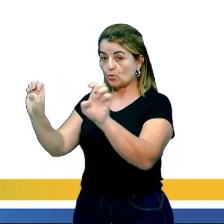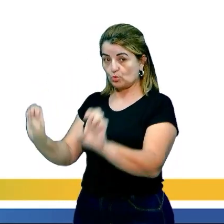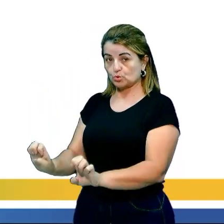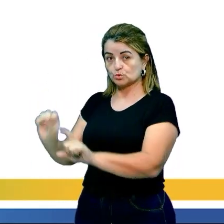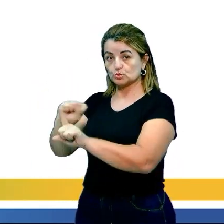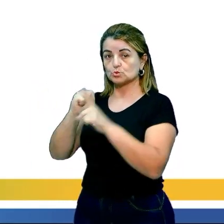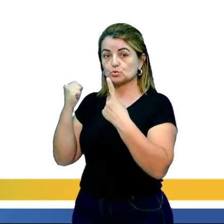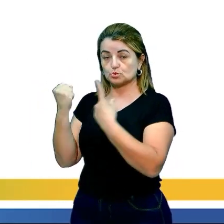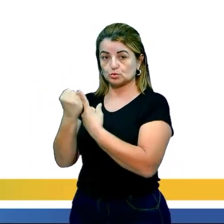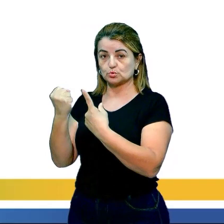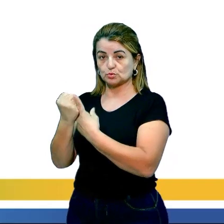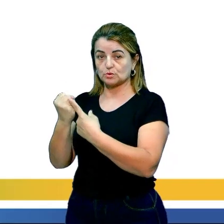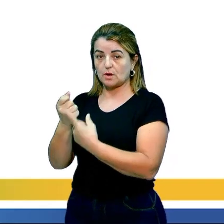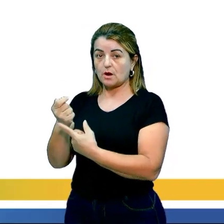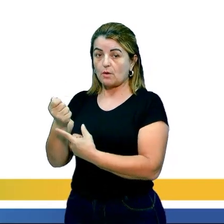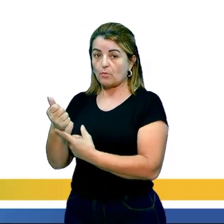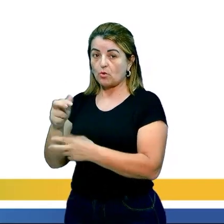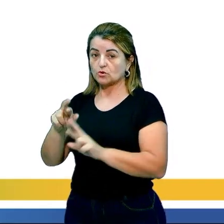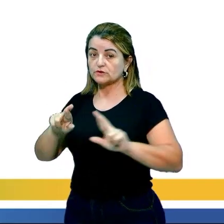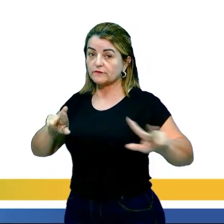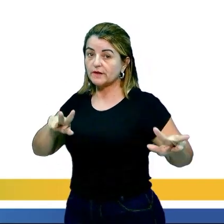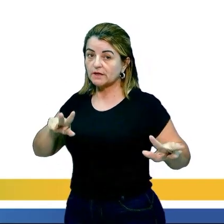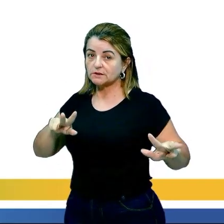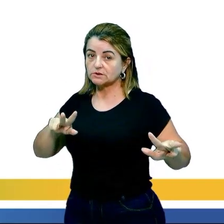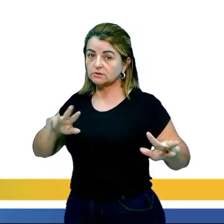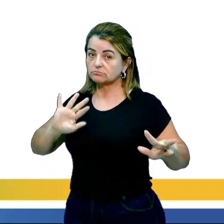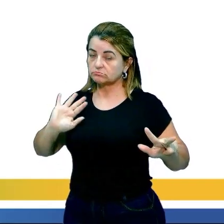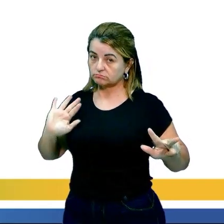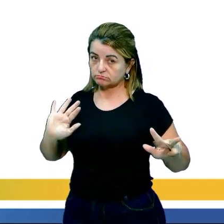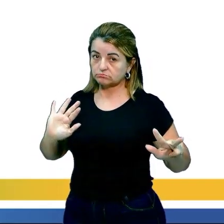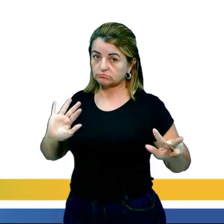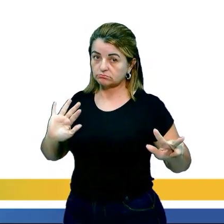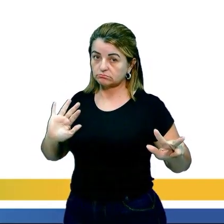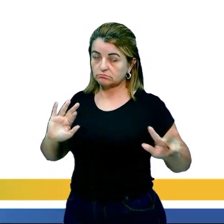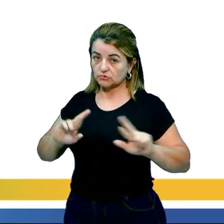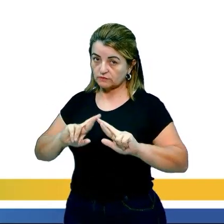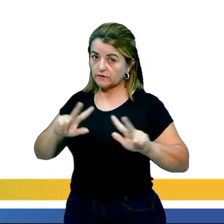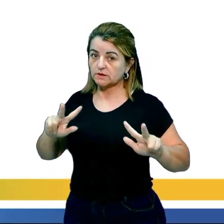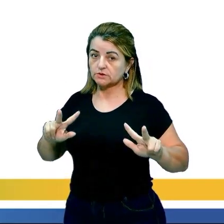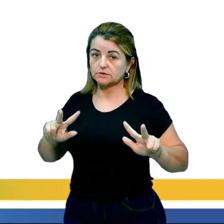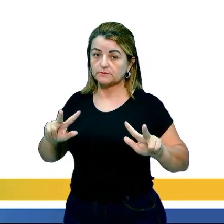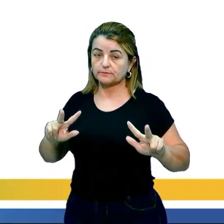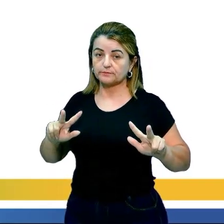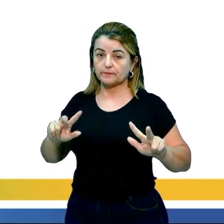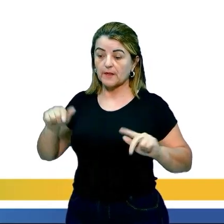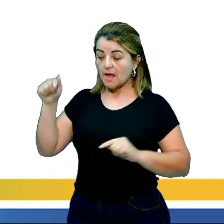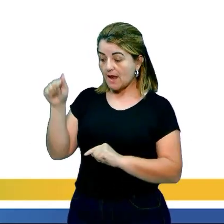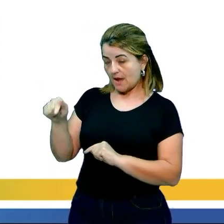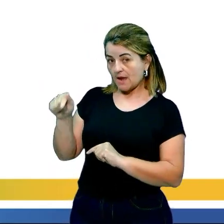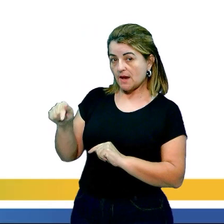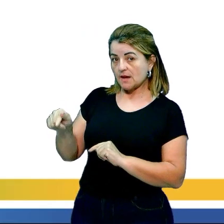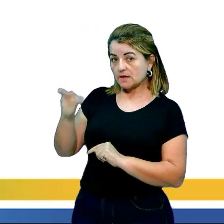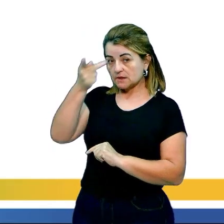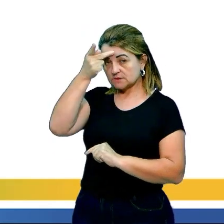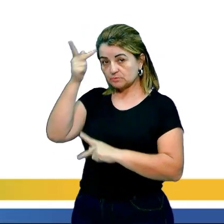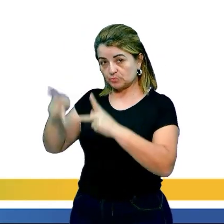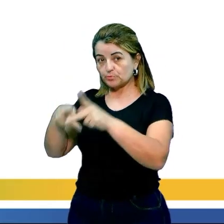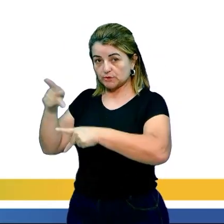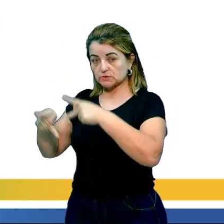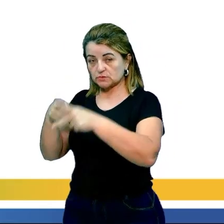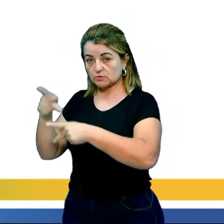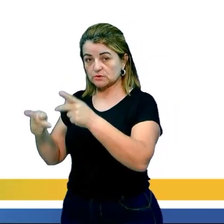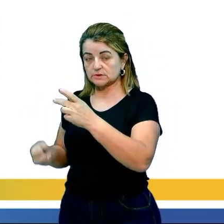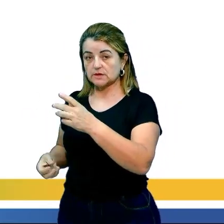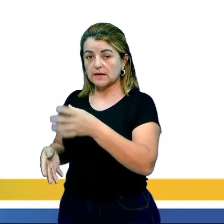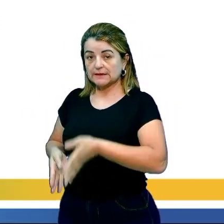de Esparta era um pouco diferente da estrutura social de Atenas os espartanos eles eram descendentes